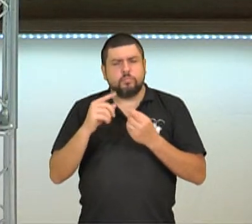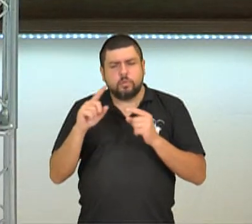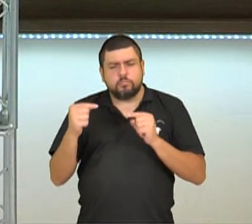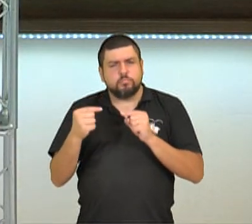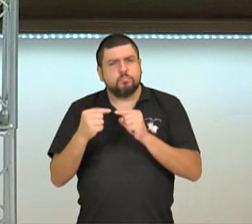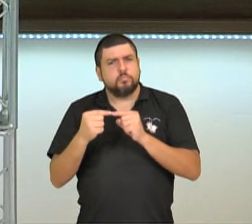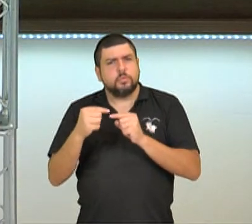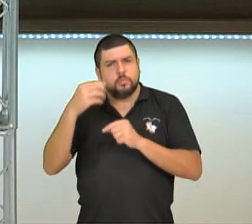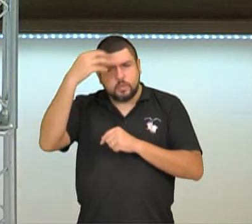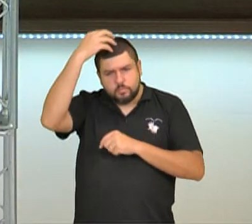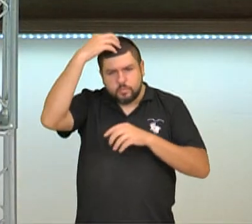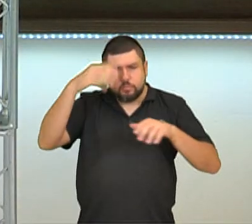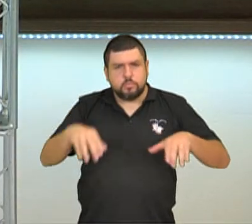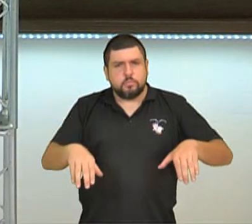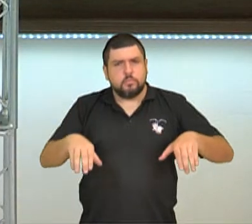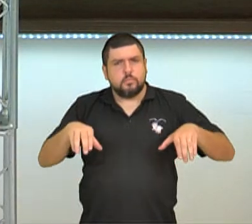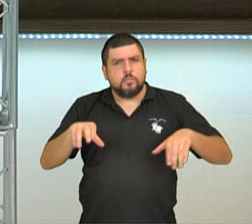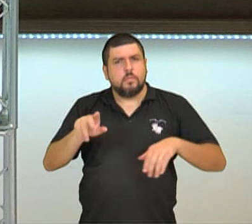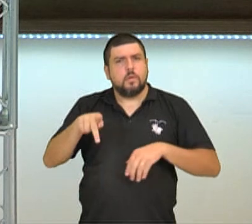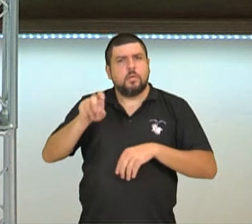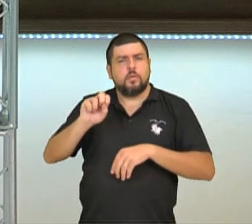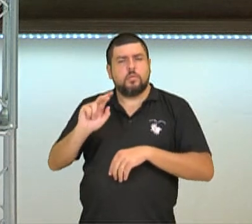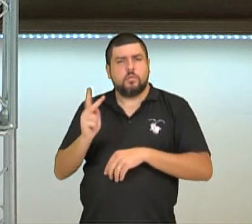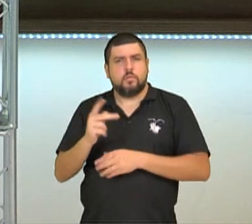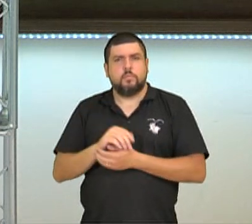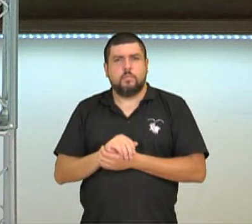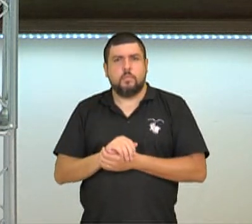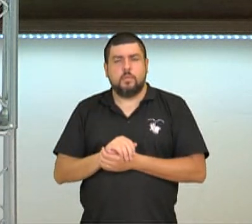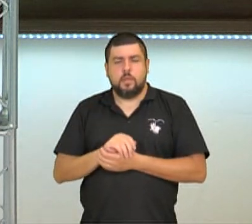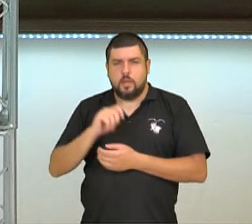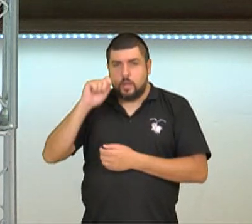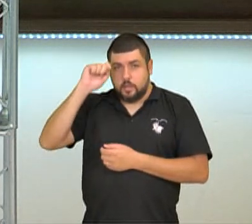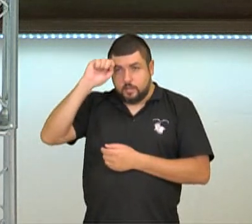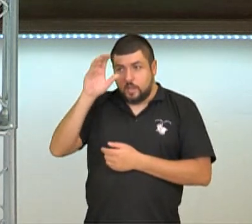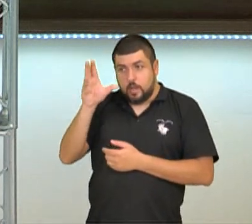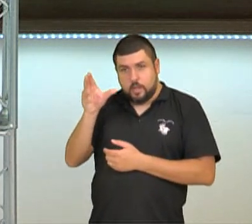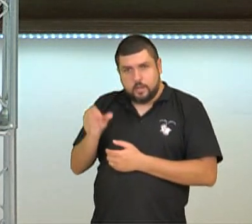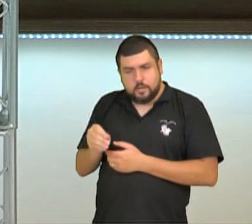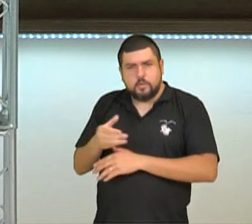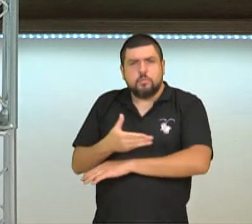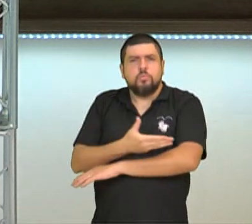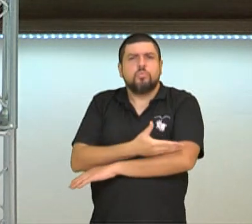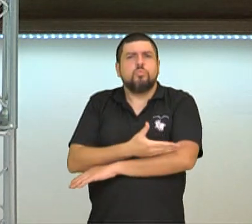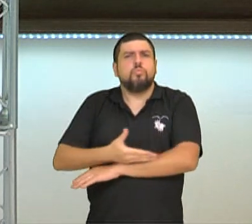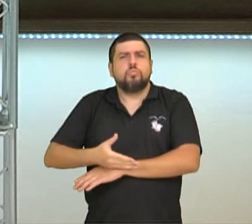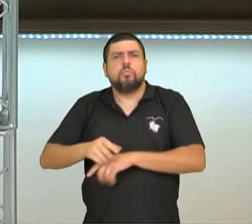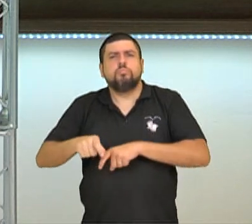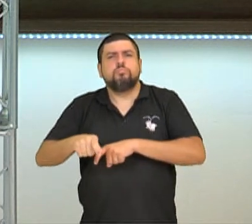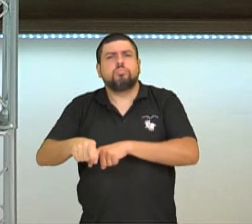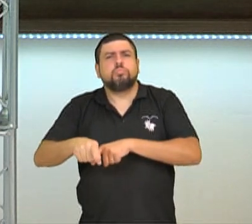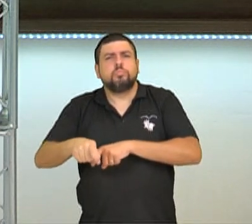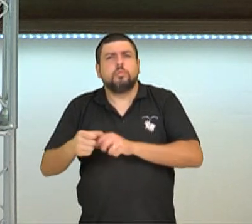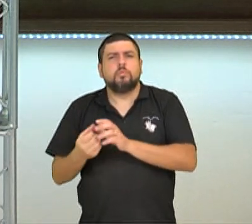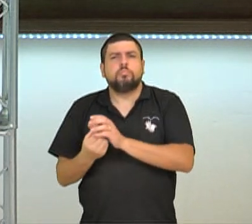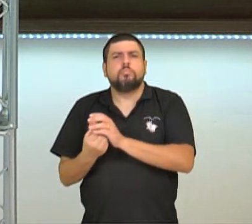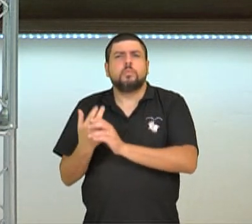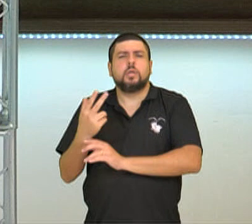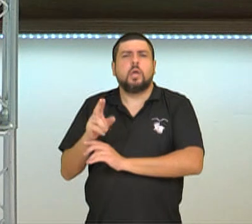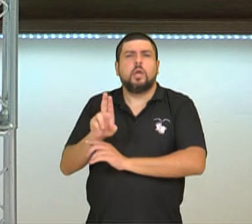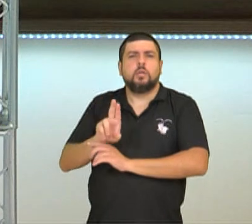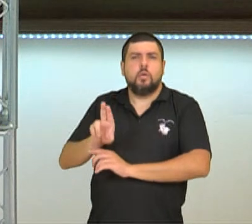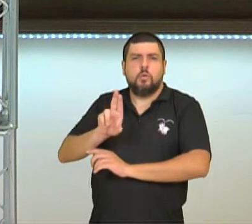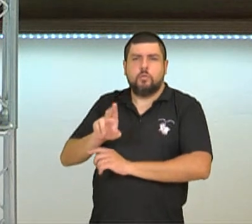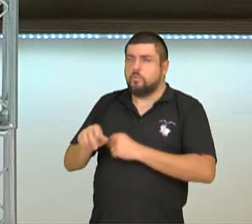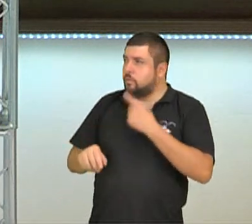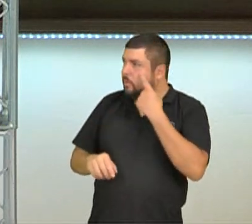uma das plantas cultivadas na África Austral, ou seja, a região atual do Sudão, inclusive até hoje é prato típico da